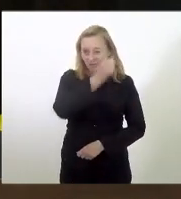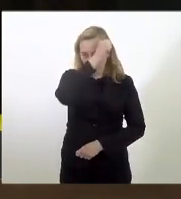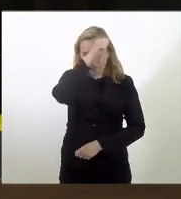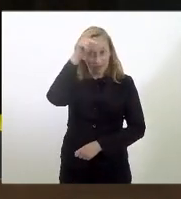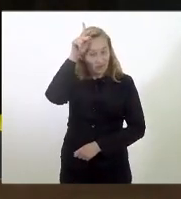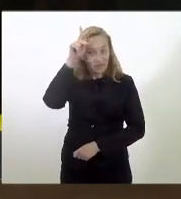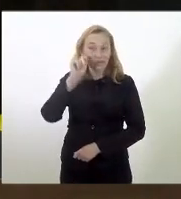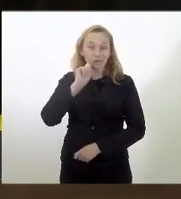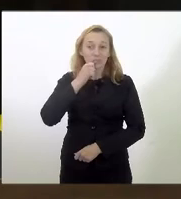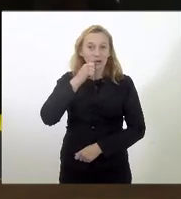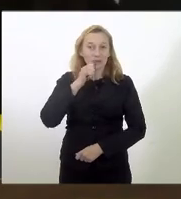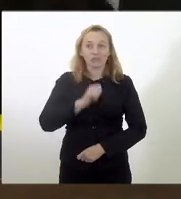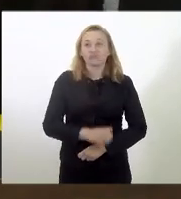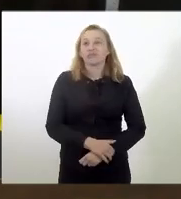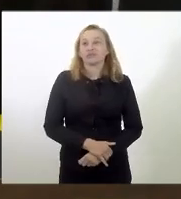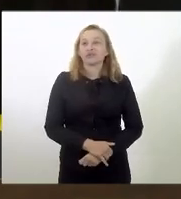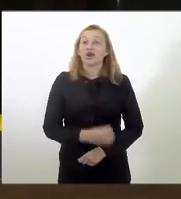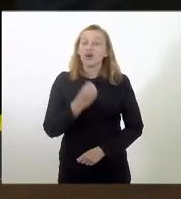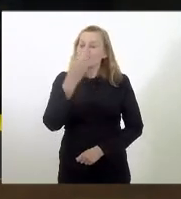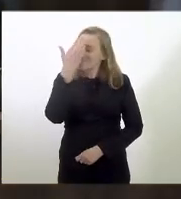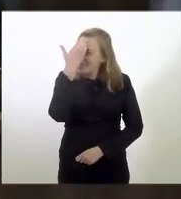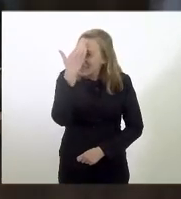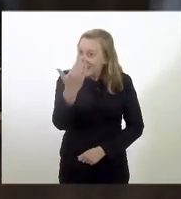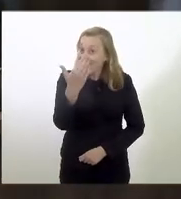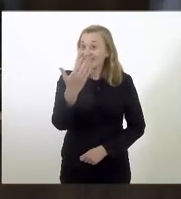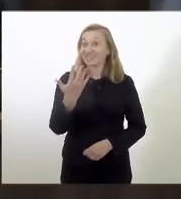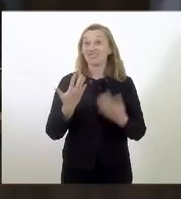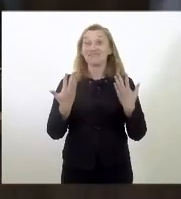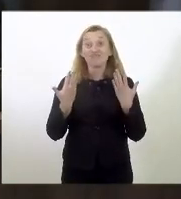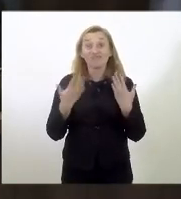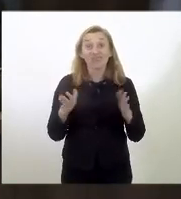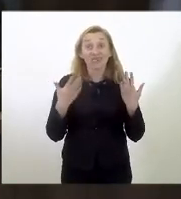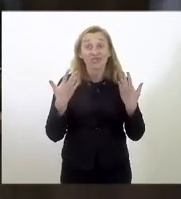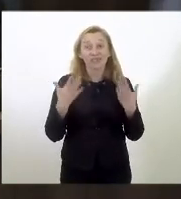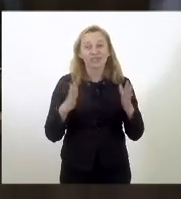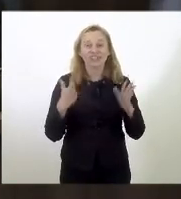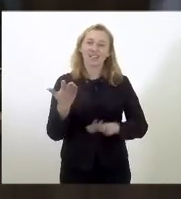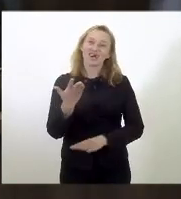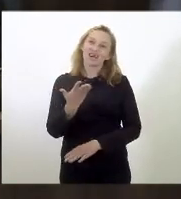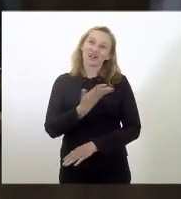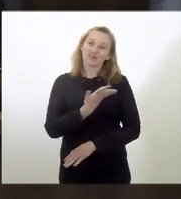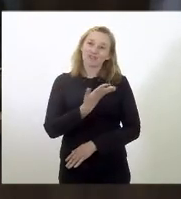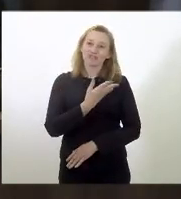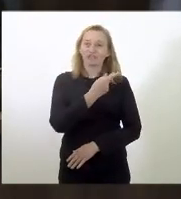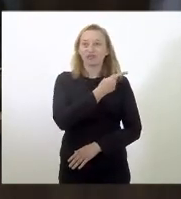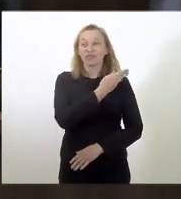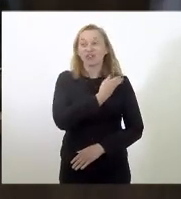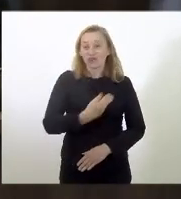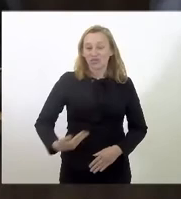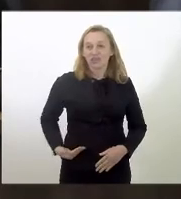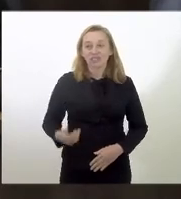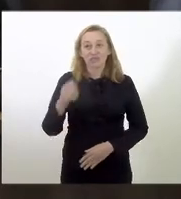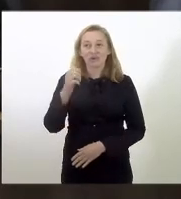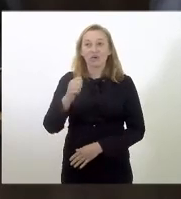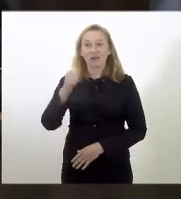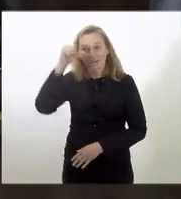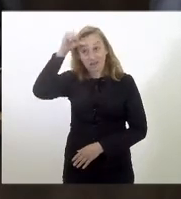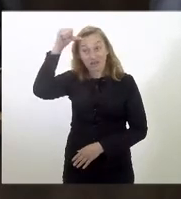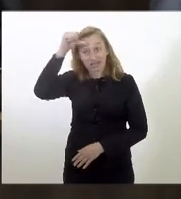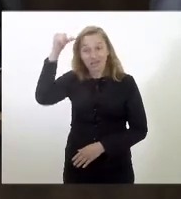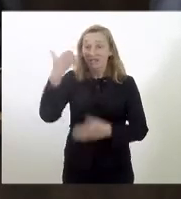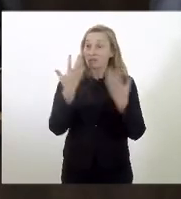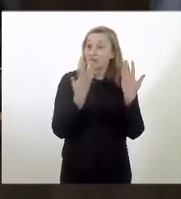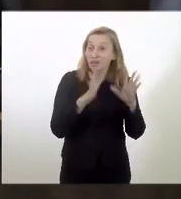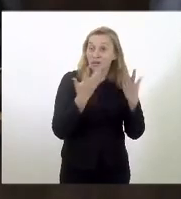Paes. Muito bem, muito obrigado. Queria saudar nosso querido governador Cláudio Castro, cumprimentar